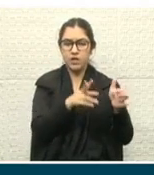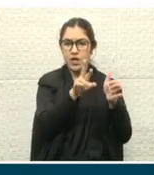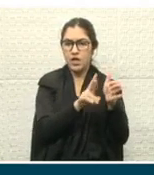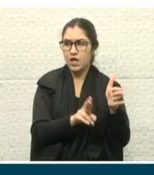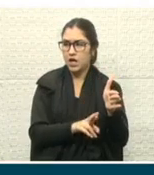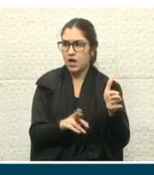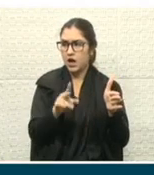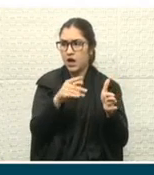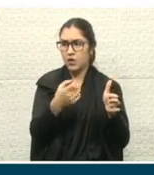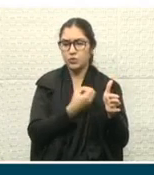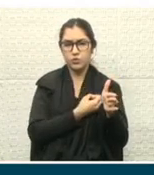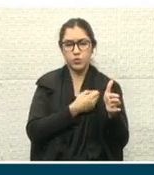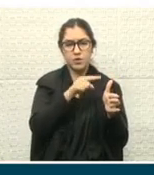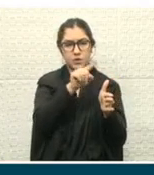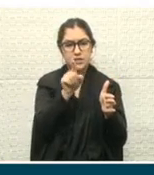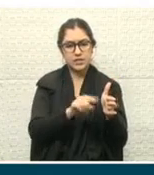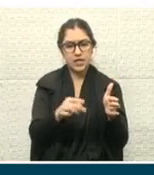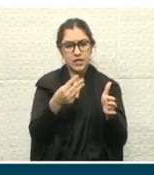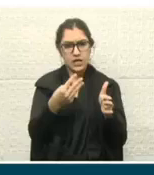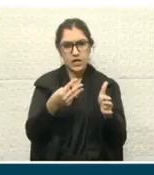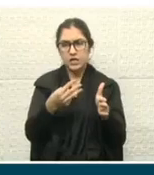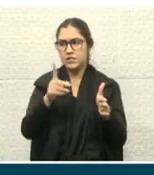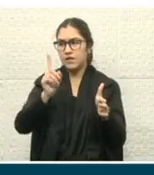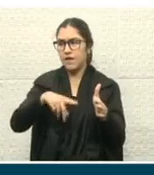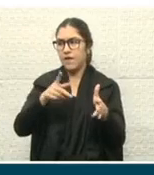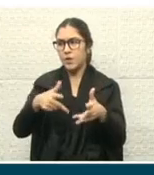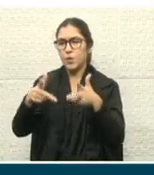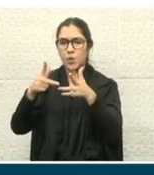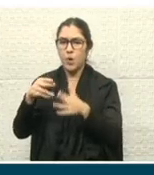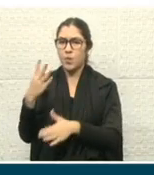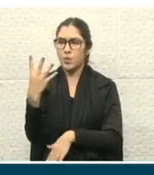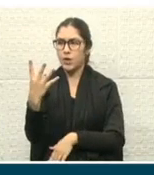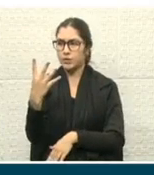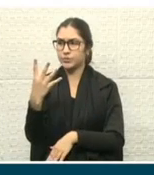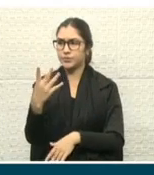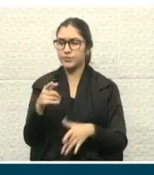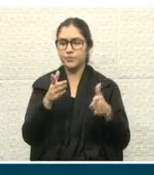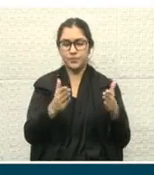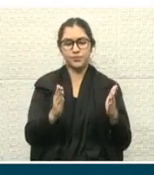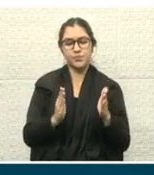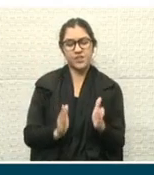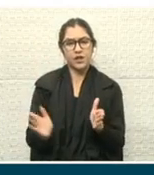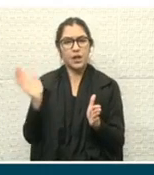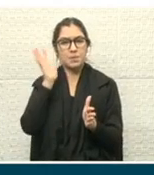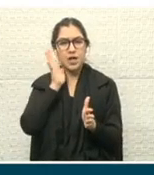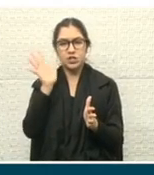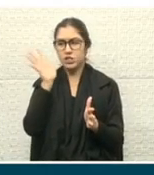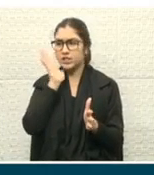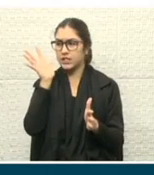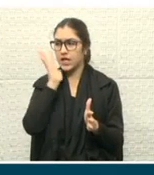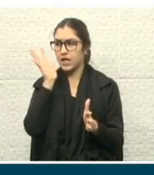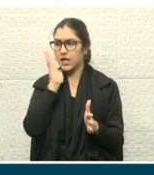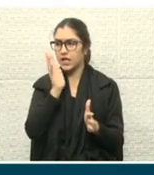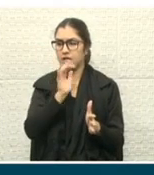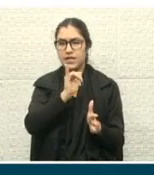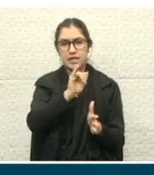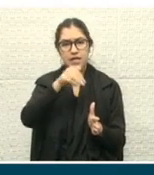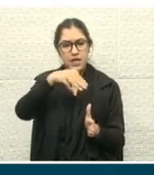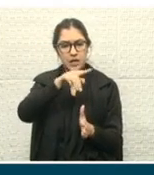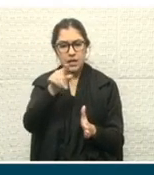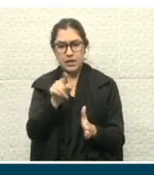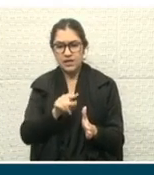real desse número z3 é igual a 4, enquanto que a parte imaginária do